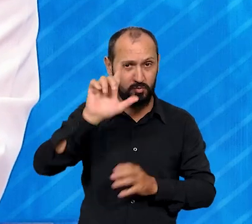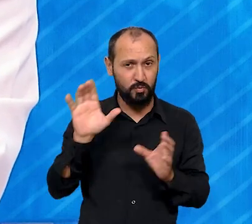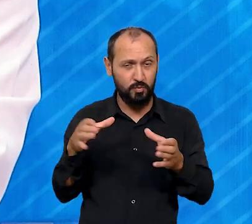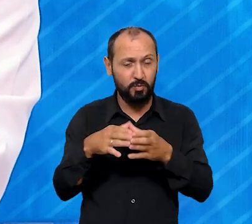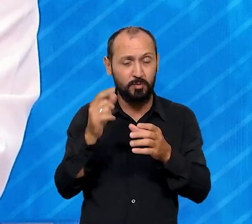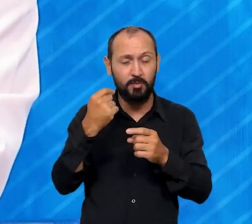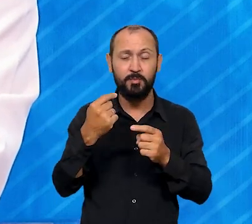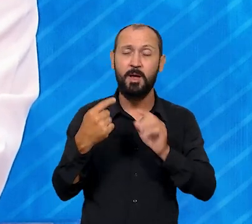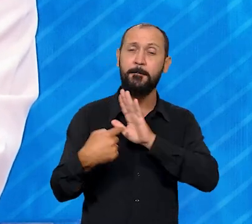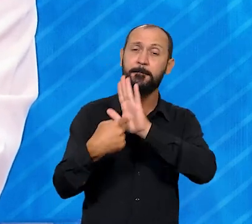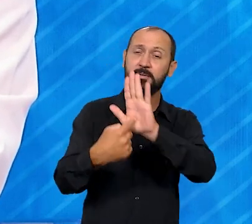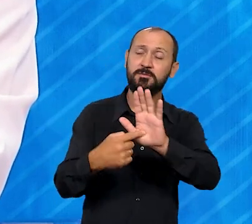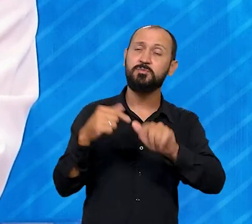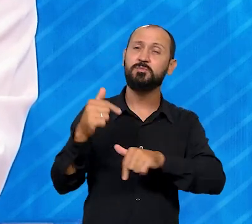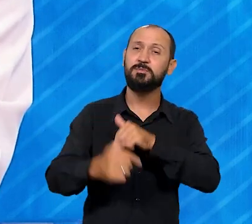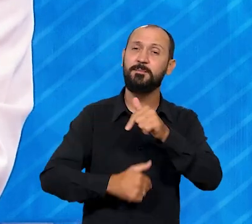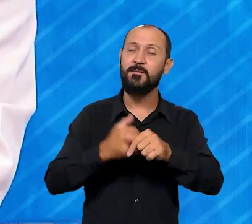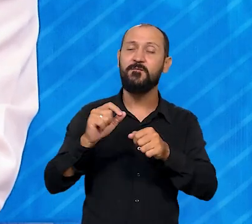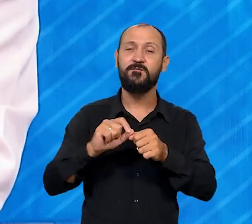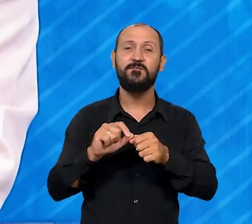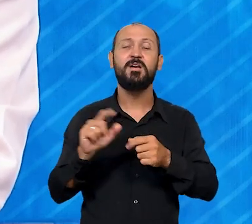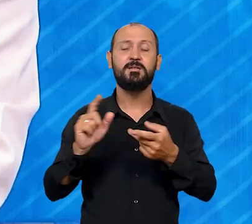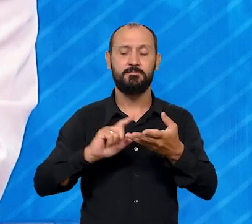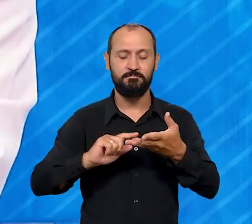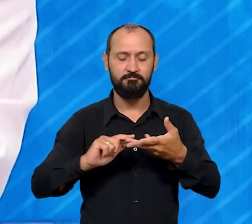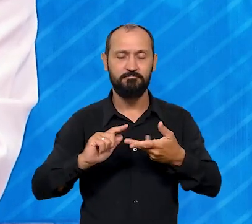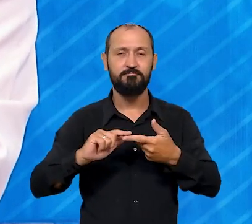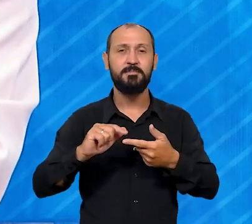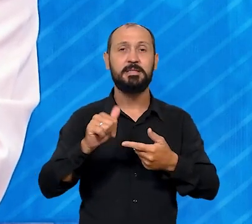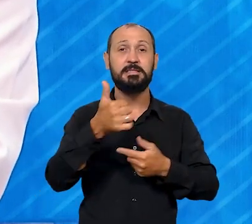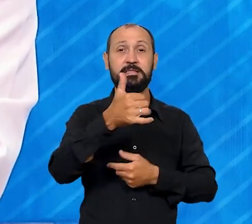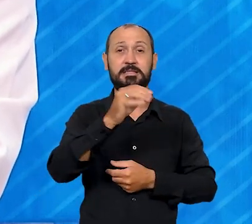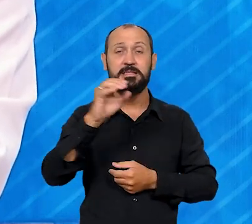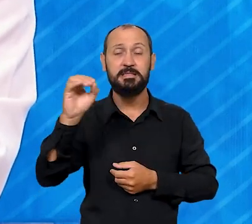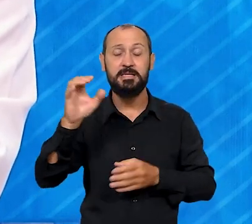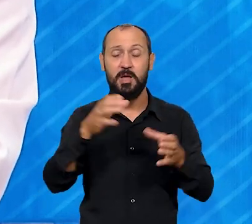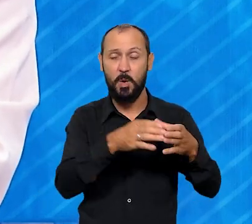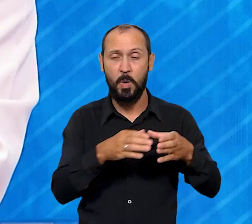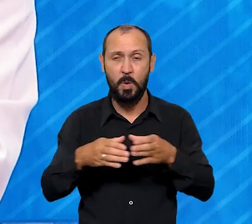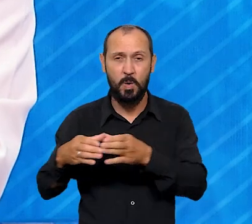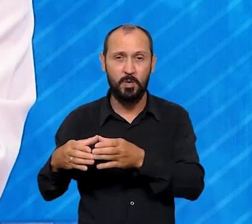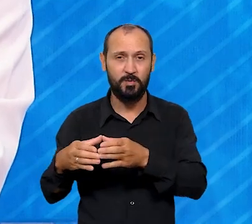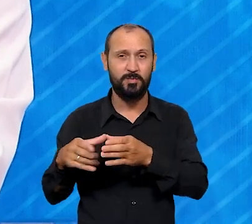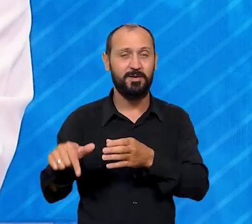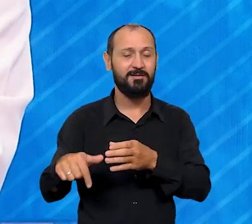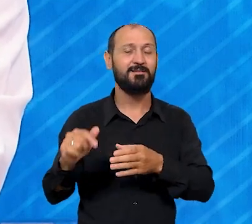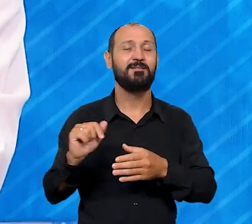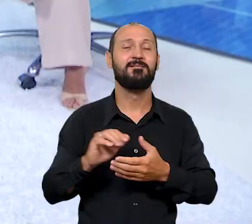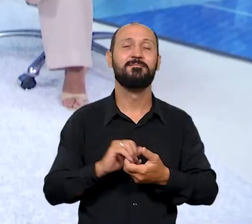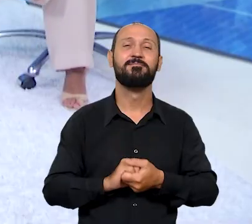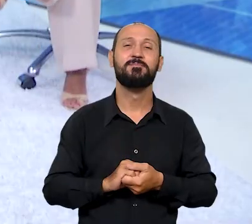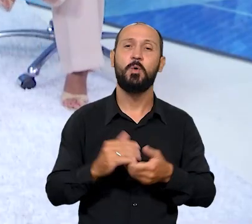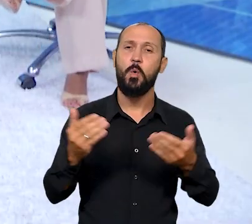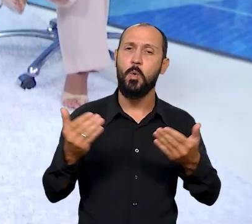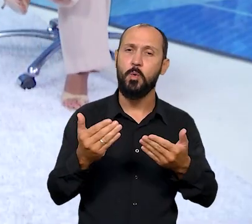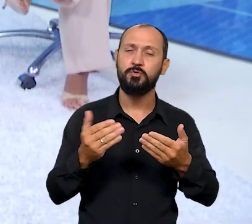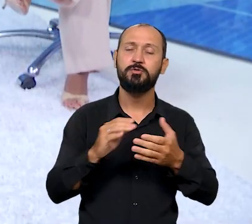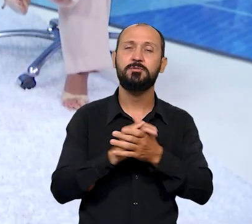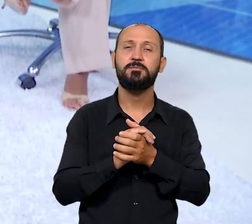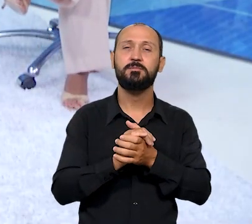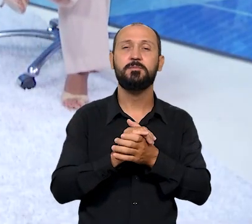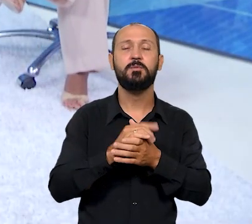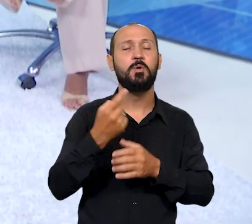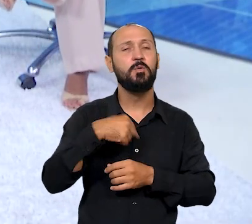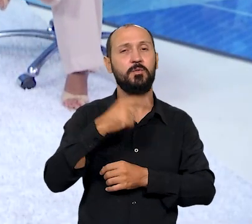Mato Grosso do Sul apresenta as ações desenvolvidas pelas mais de 100 comissões da instituição. Na edição